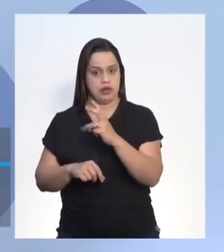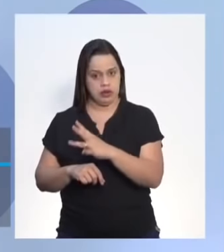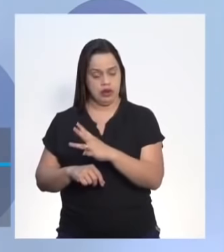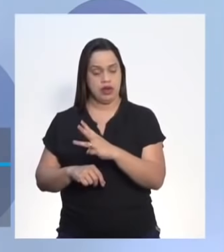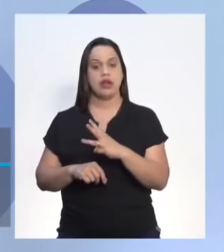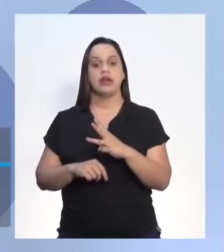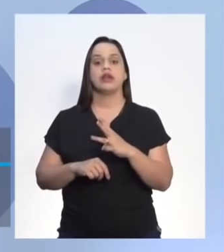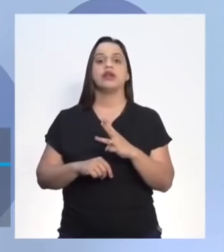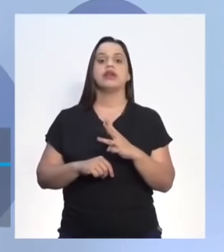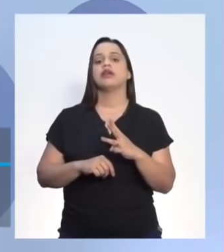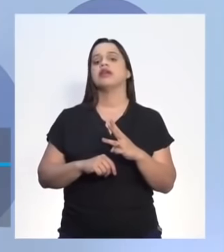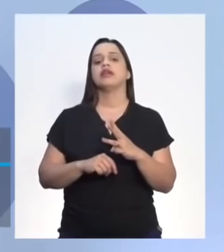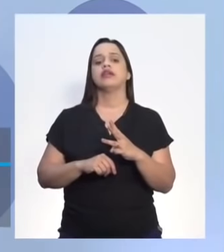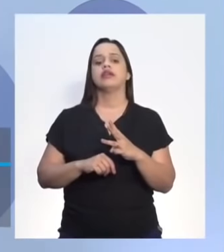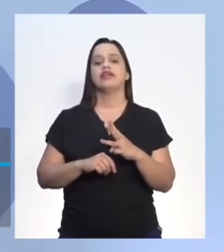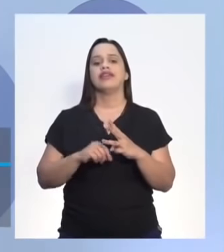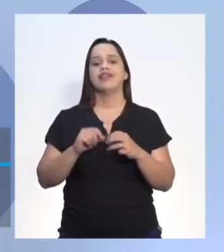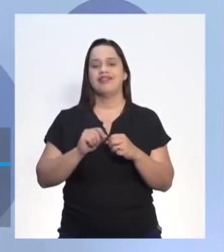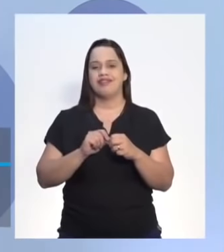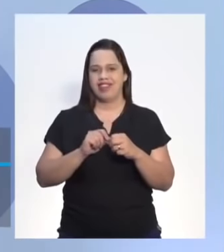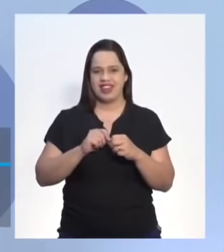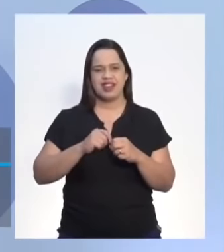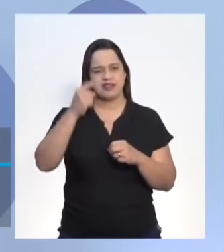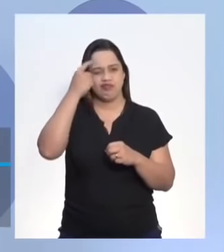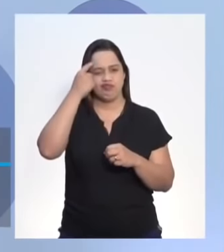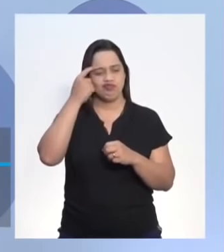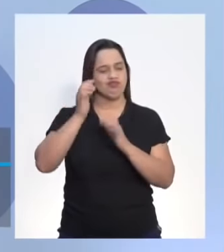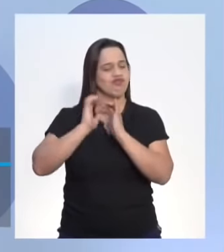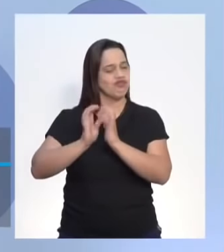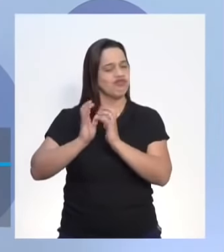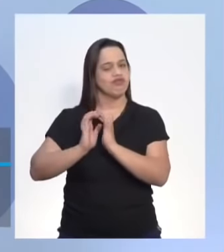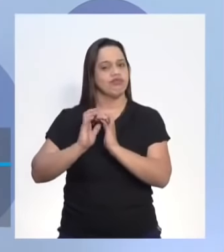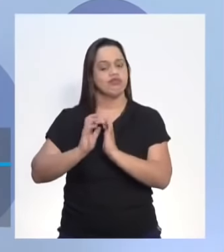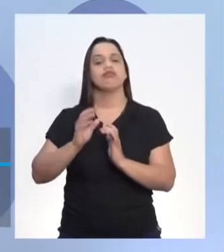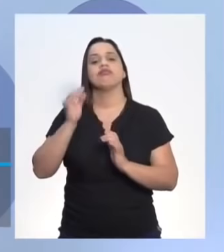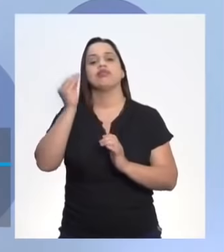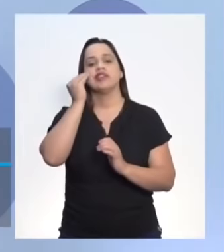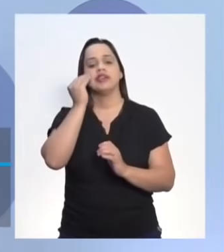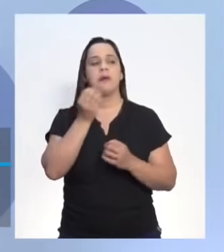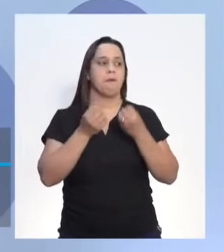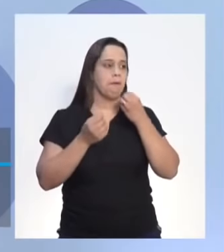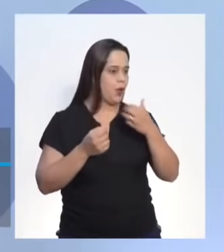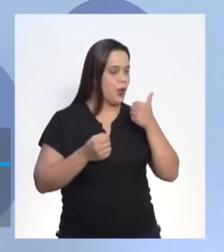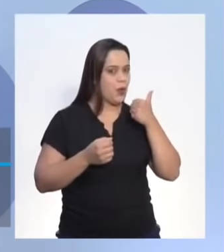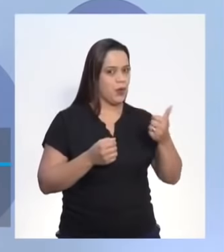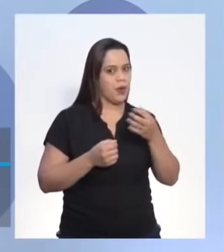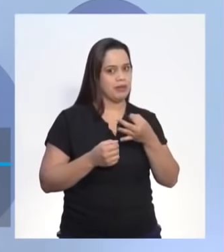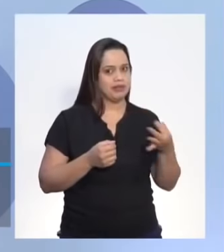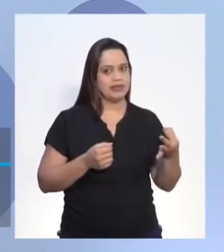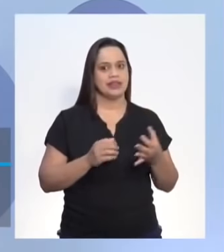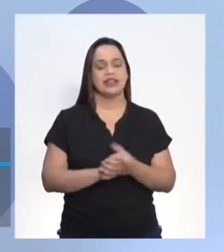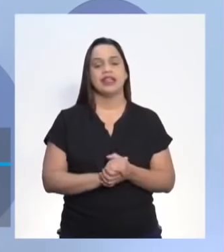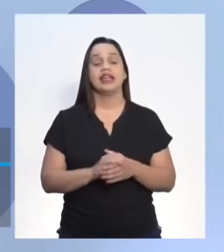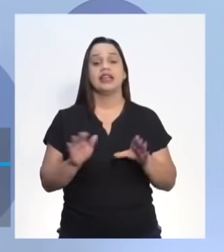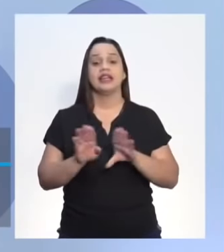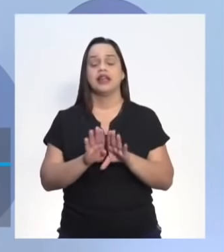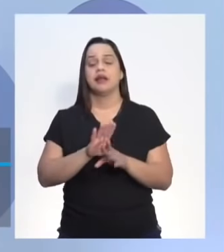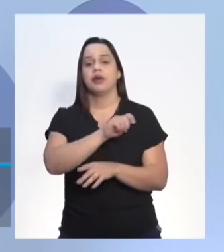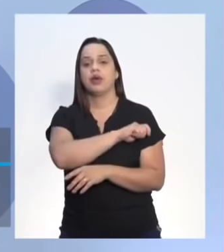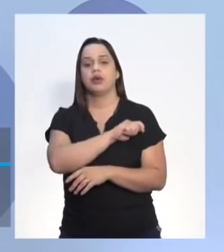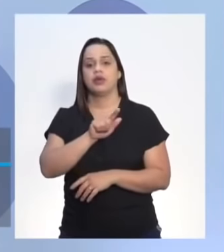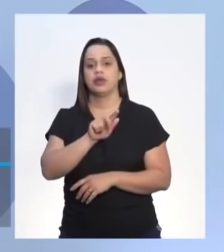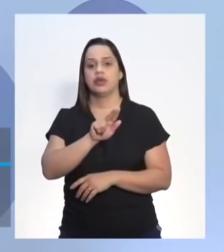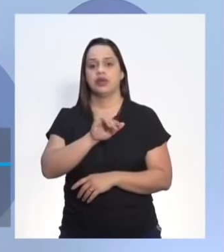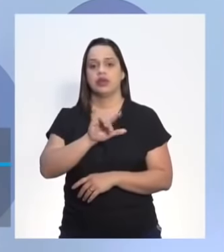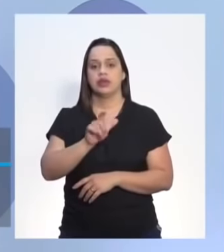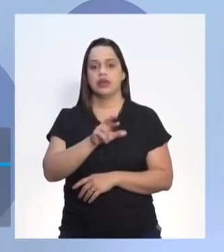110,53, feito na raça, de cabeça. Opa, isso aí. Boa. Achei do Guilherme. Do Guilherme ele colocou